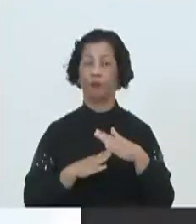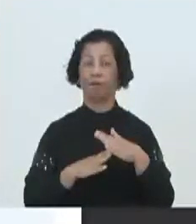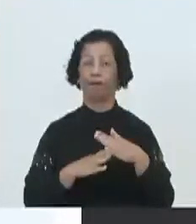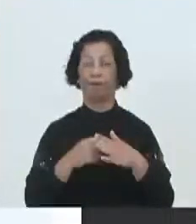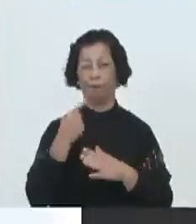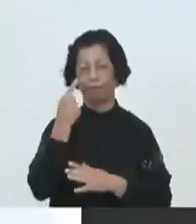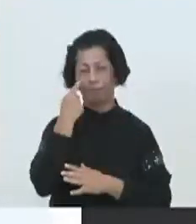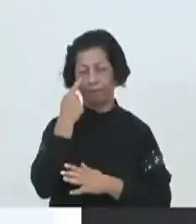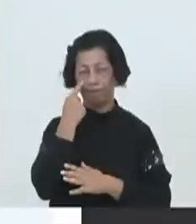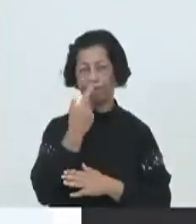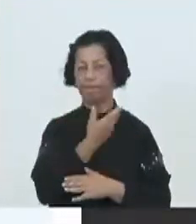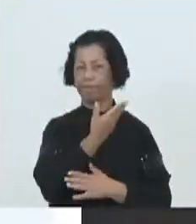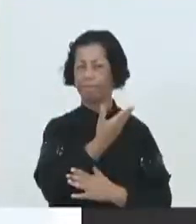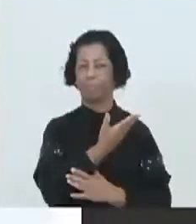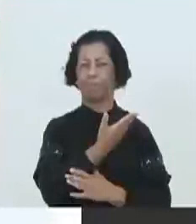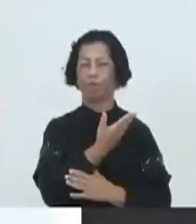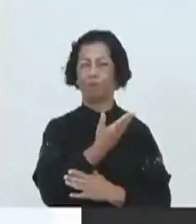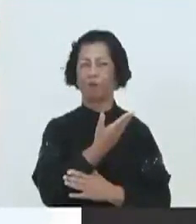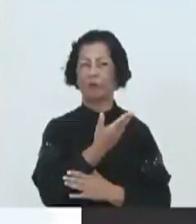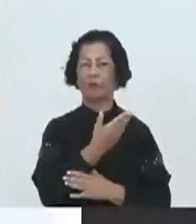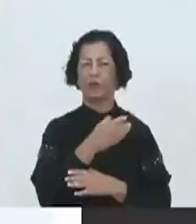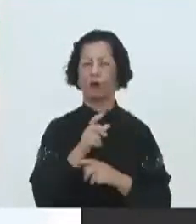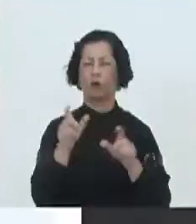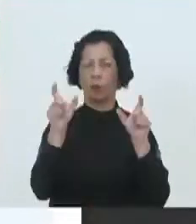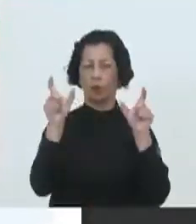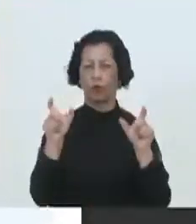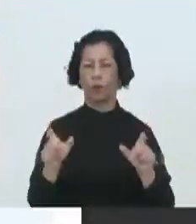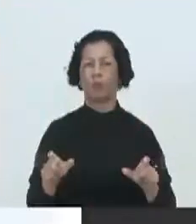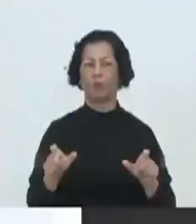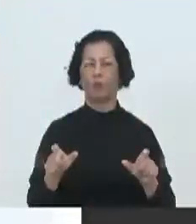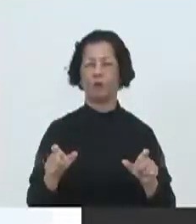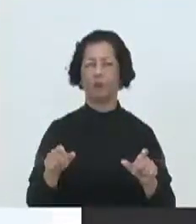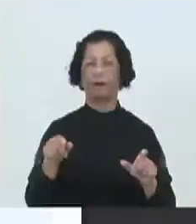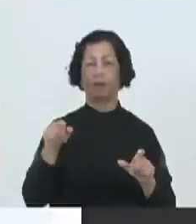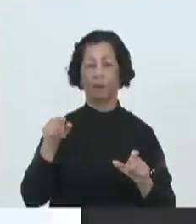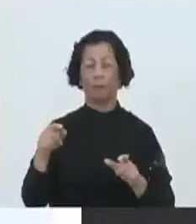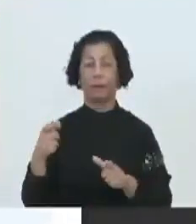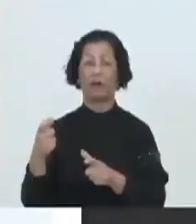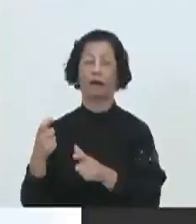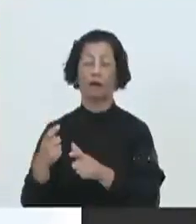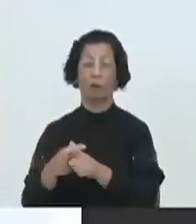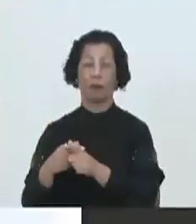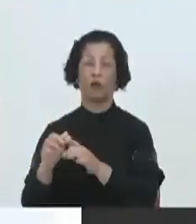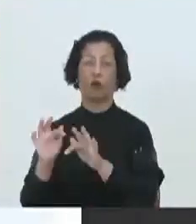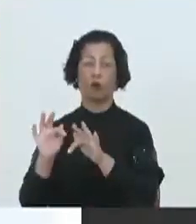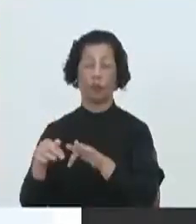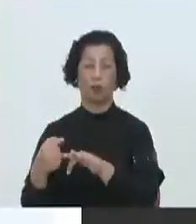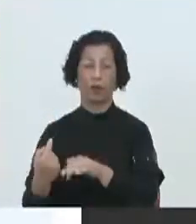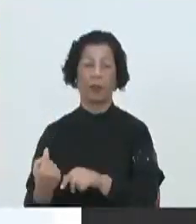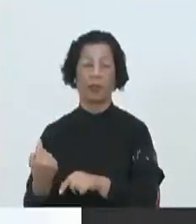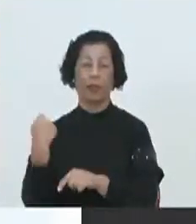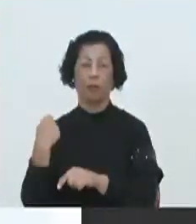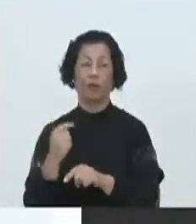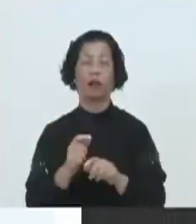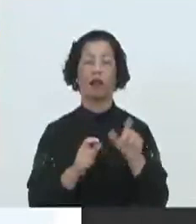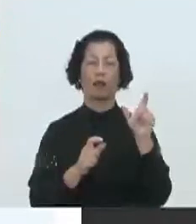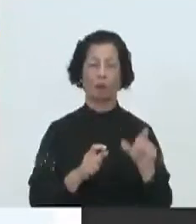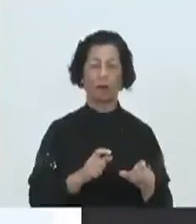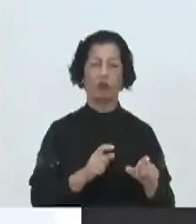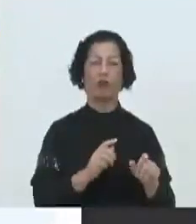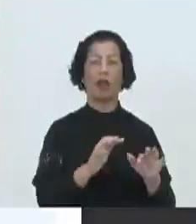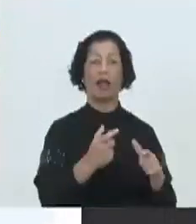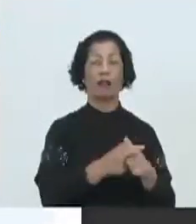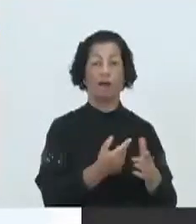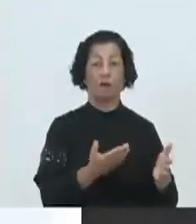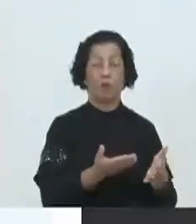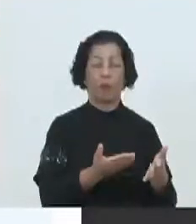aqui eh em duas colunas a situação da dívida no encerramento do exercício anterior e da dívida agora a gente viu